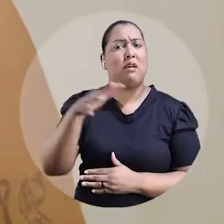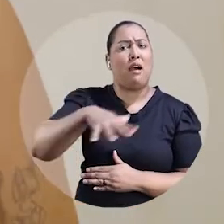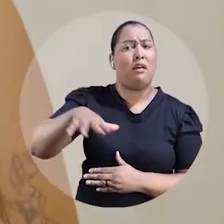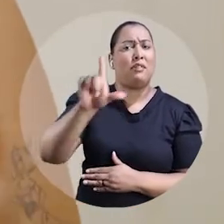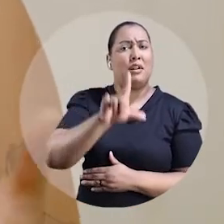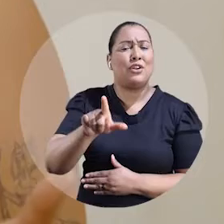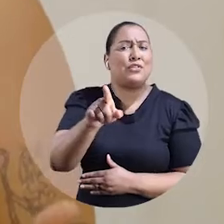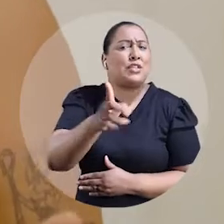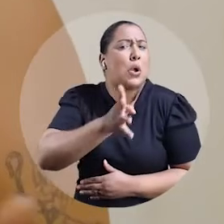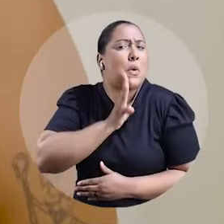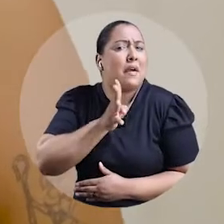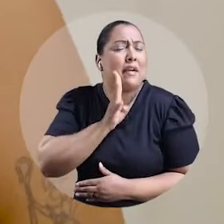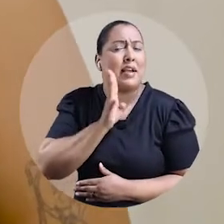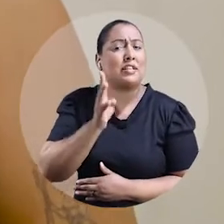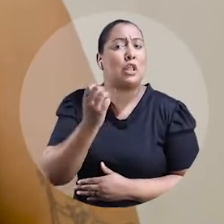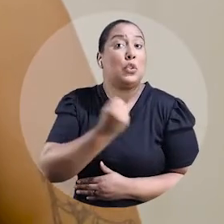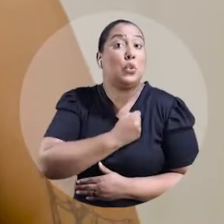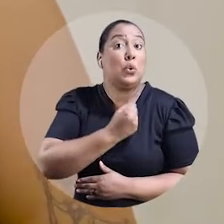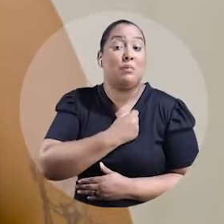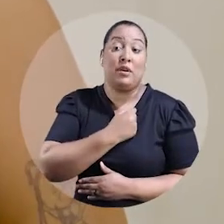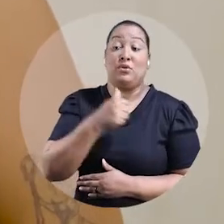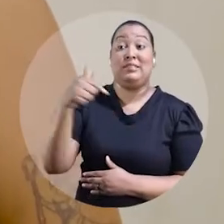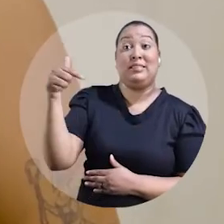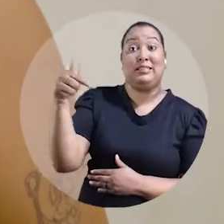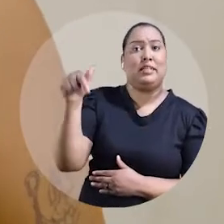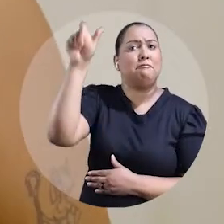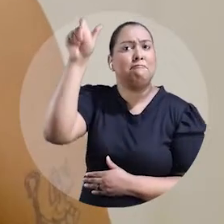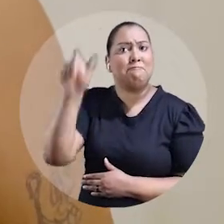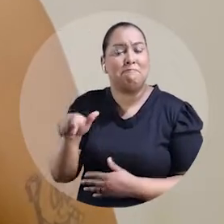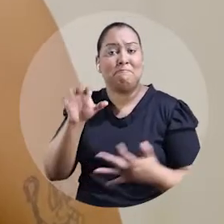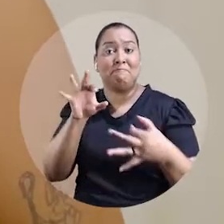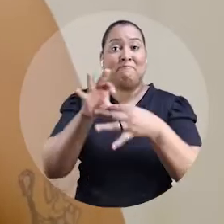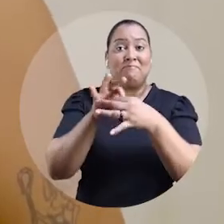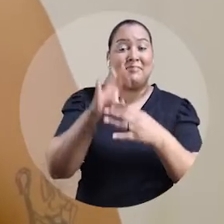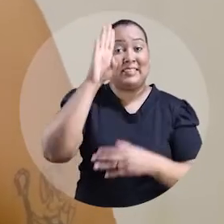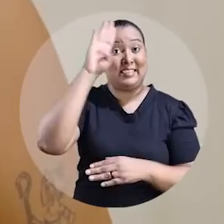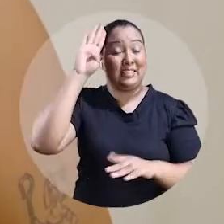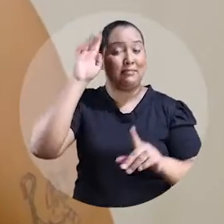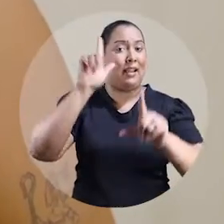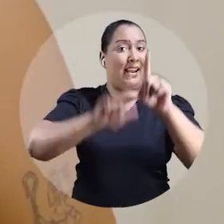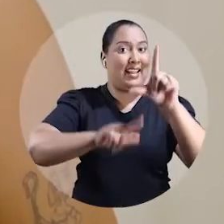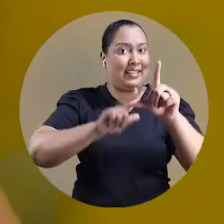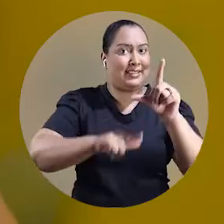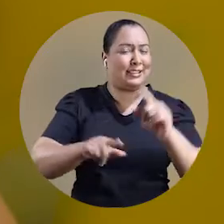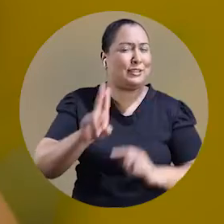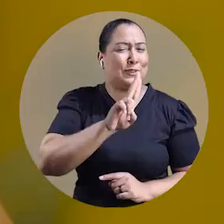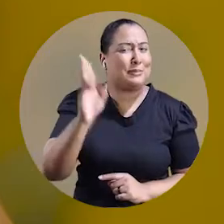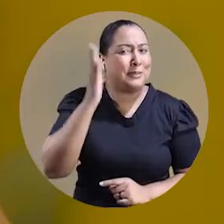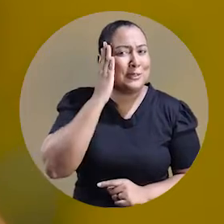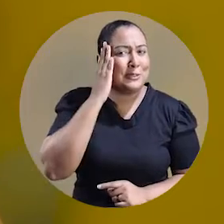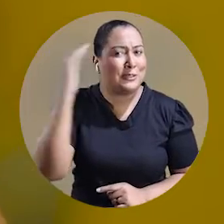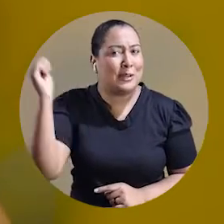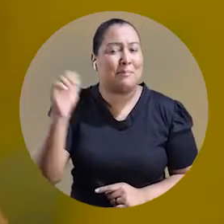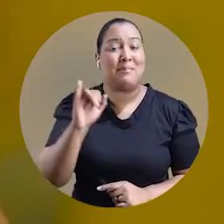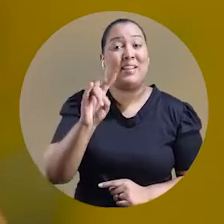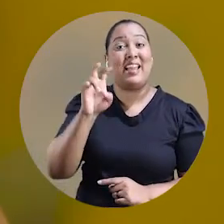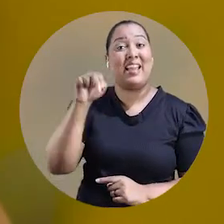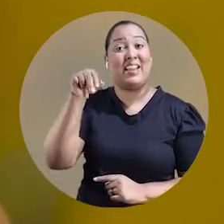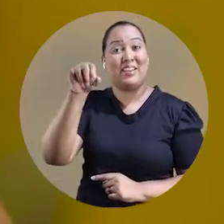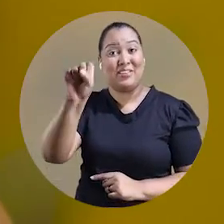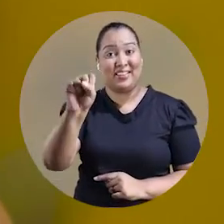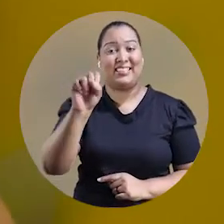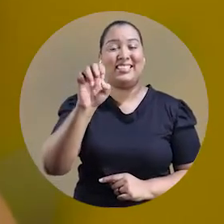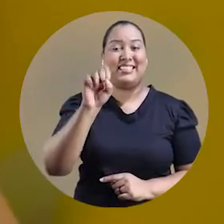de hoje, você vai conhecer o ocupante da cadeira de número 7 da Academia Mato Grossense de Letras. O imortal